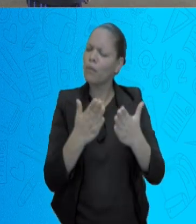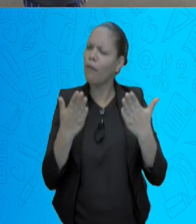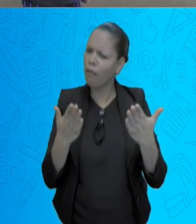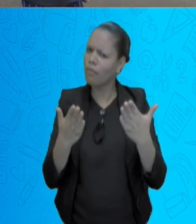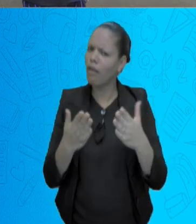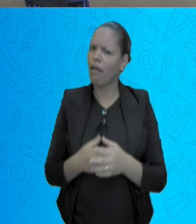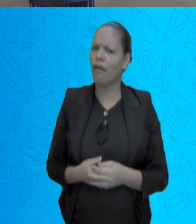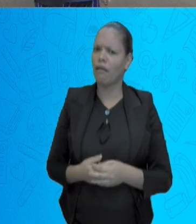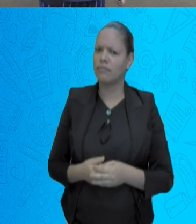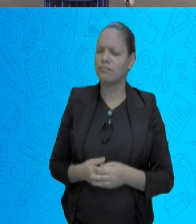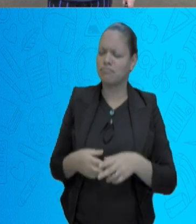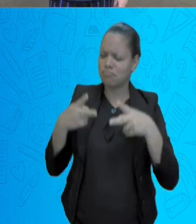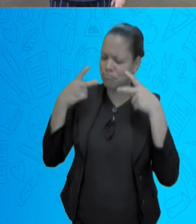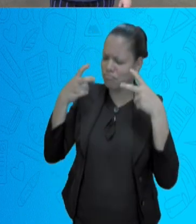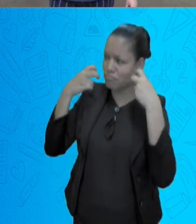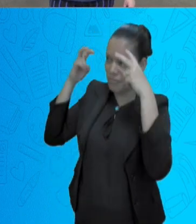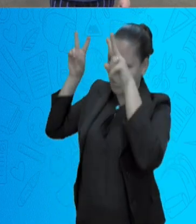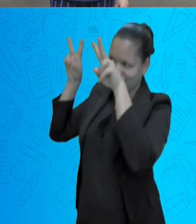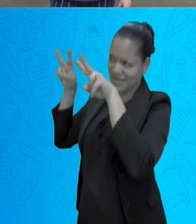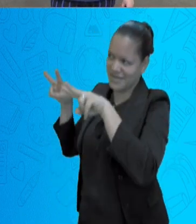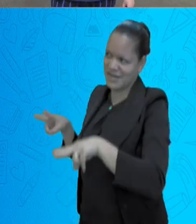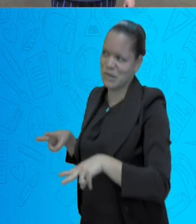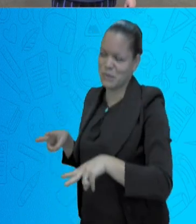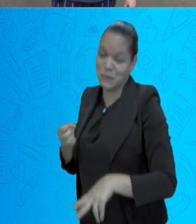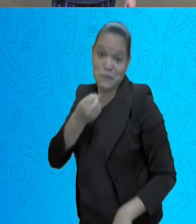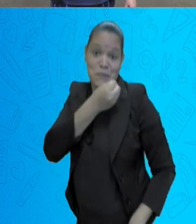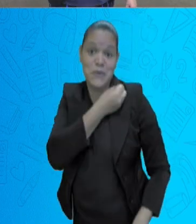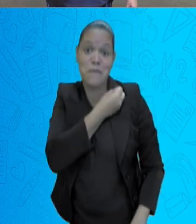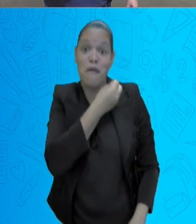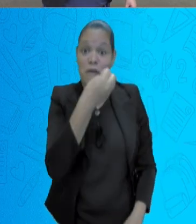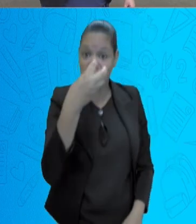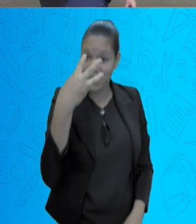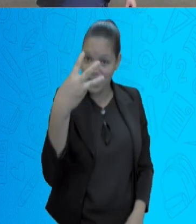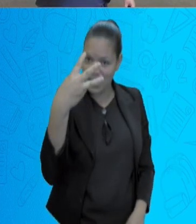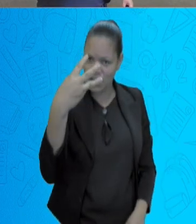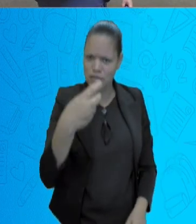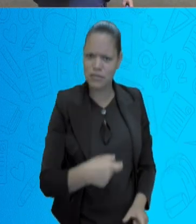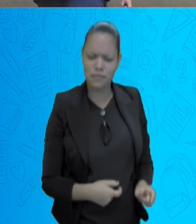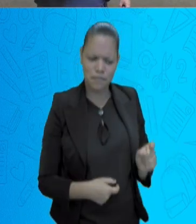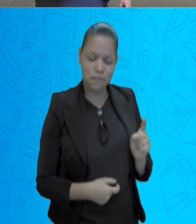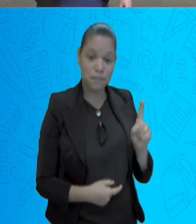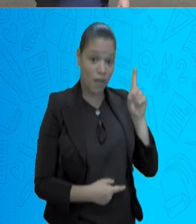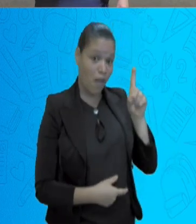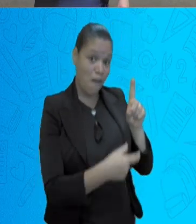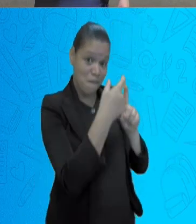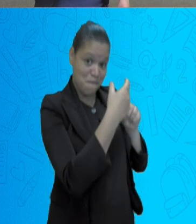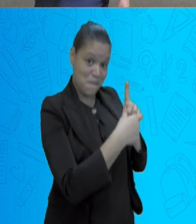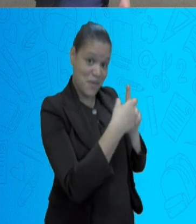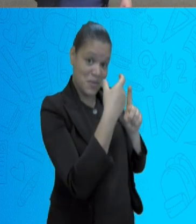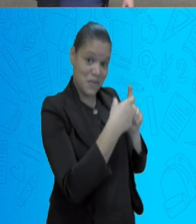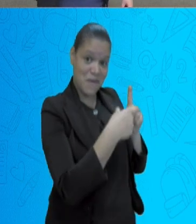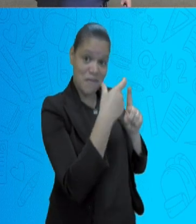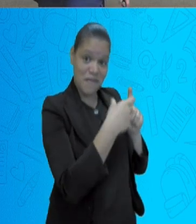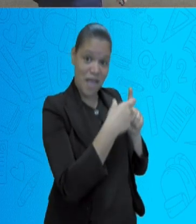Número 3. Esse você sabe. Personagem mais divertido do circo.